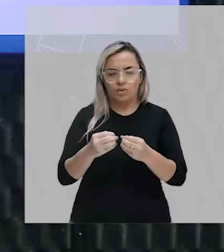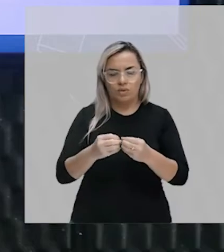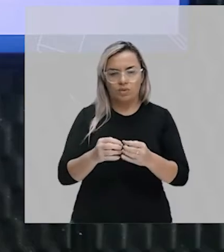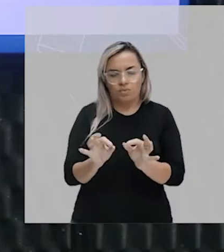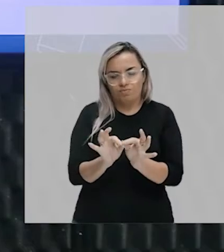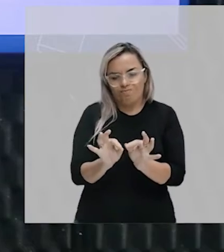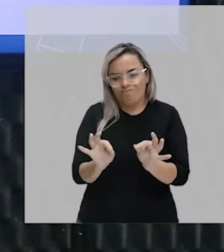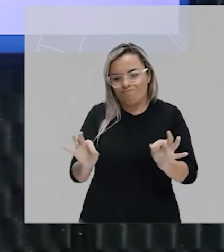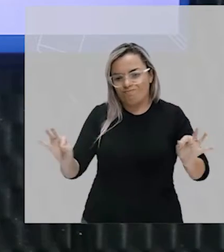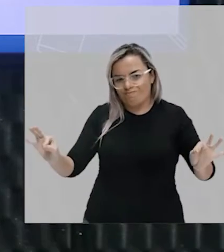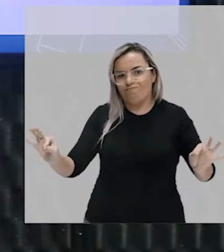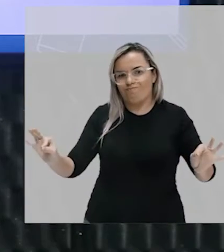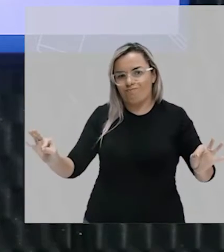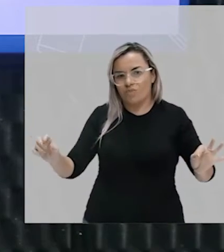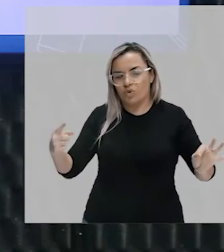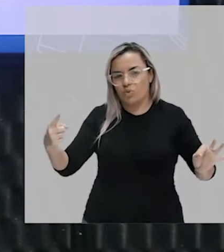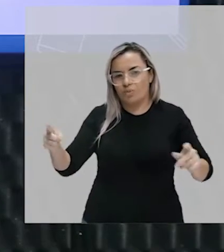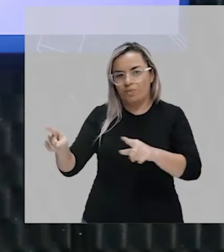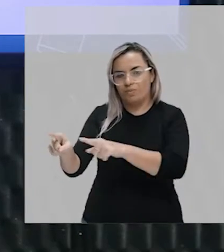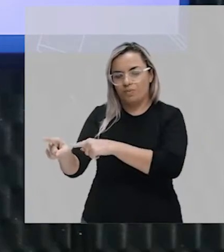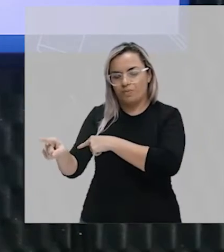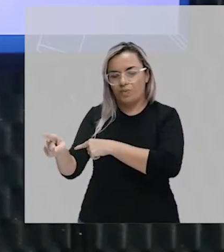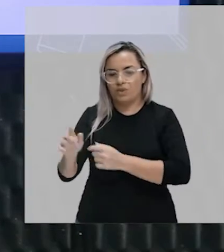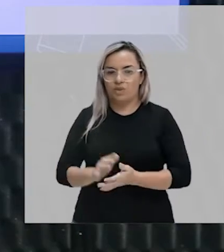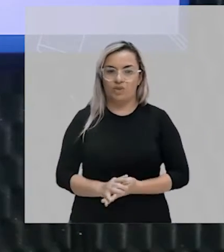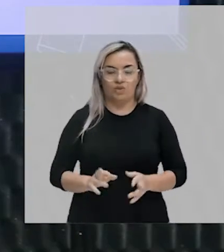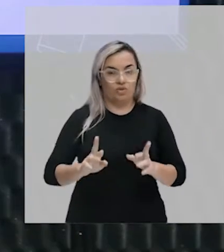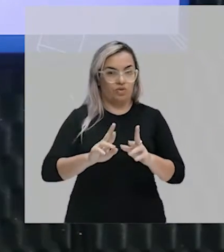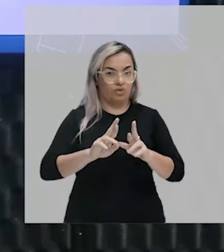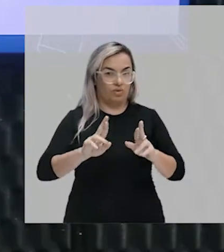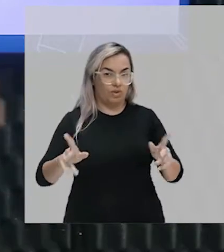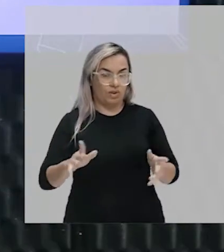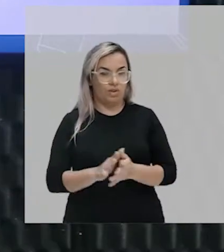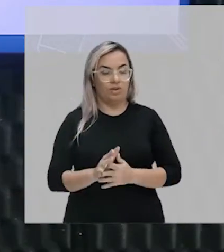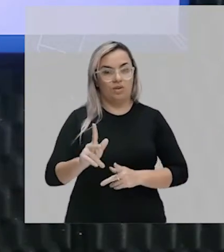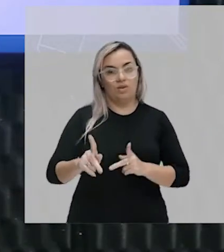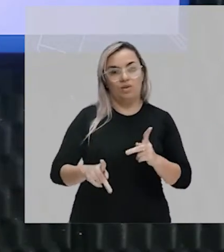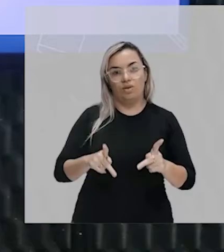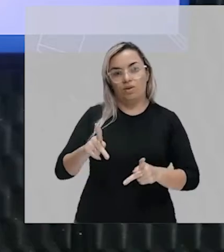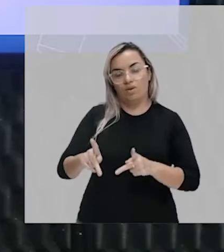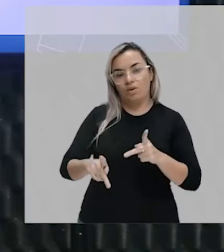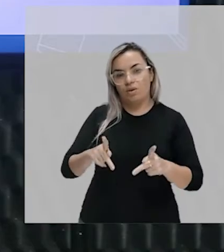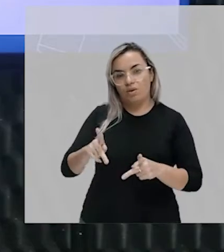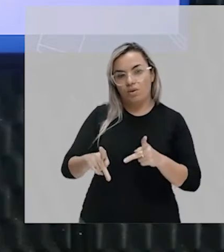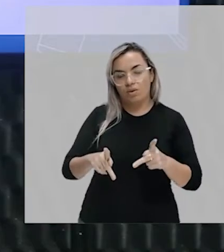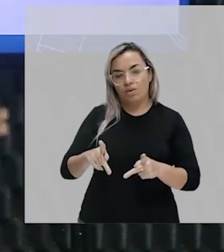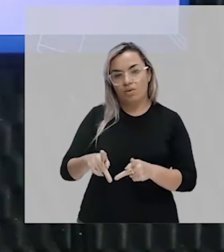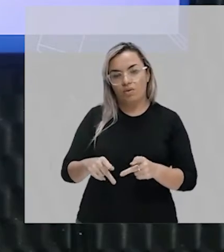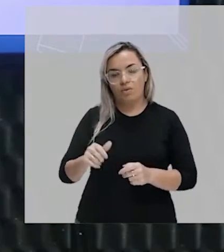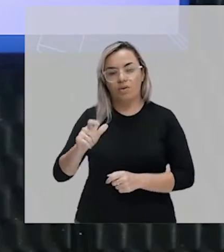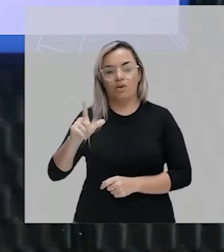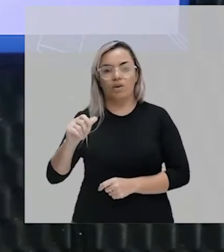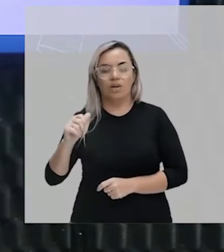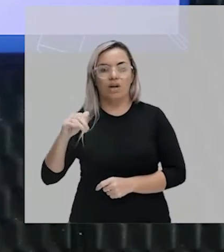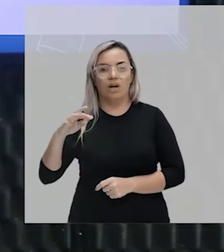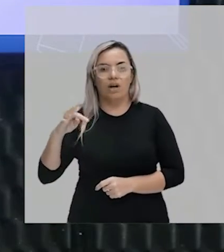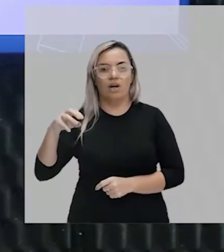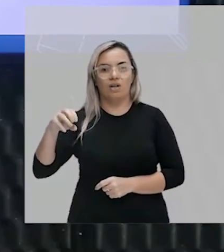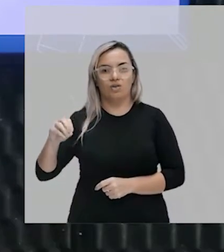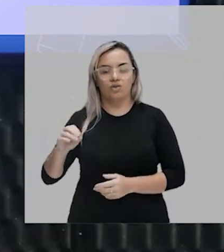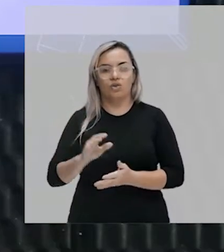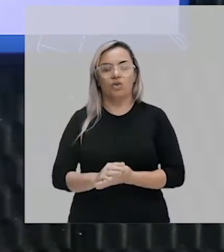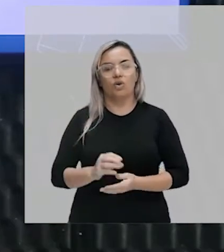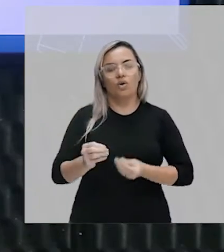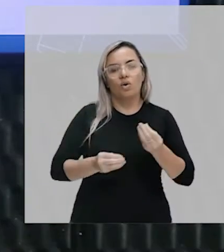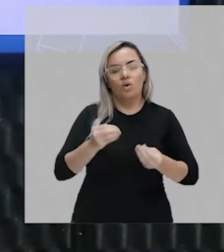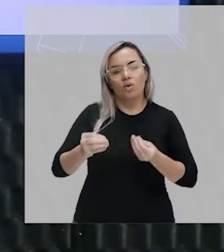distanciamento diferente por exemplo do Povo Latino é povo Latino brasileiro quando se encontra abraça beija dá